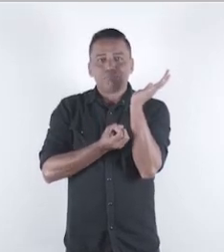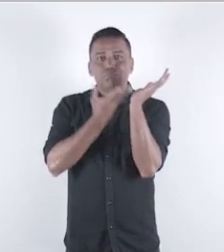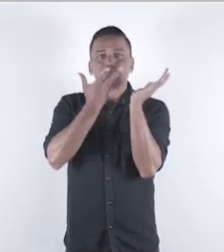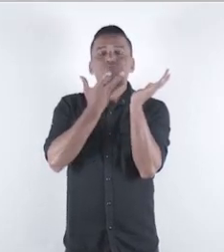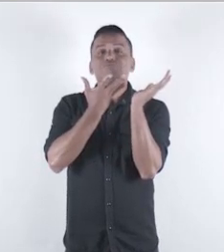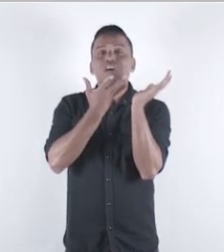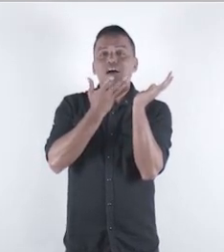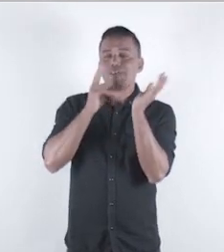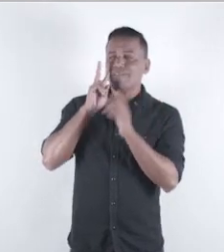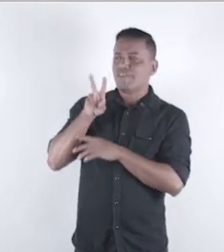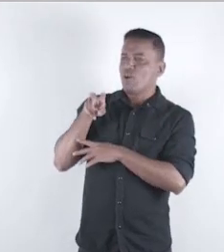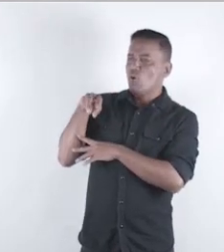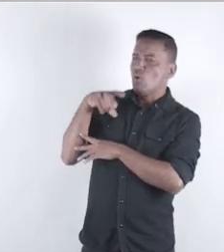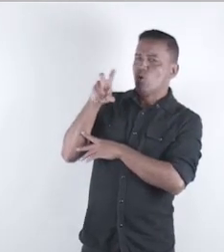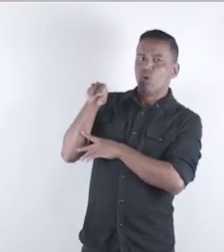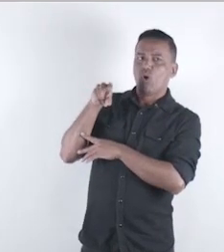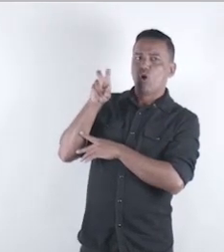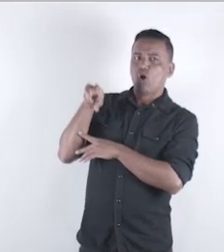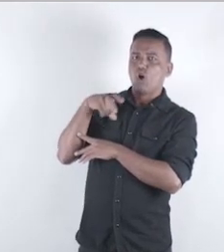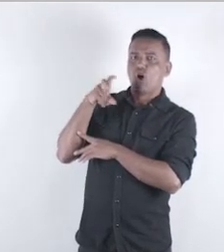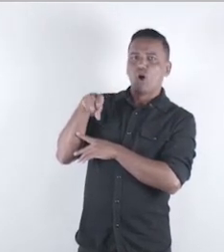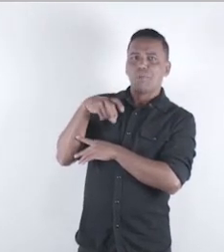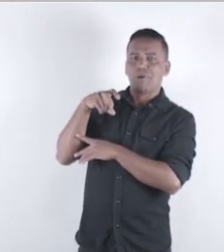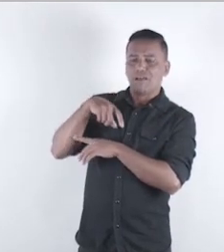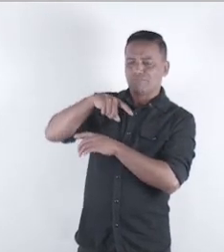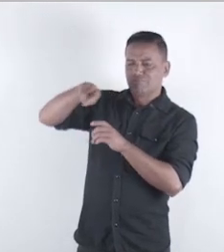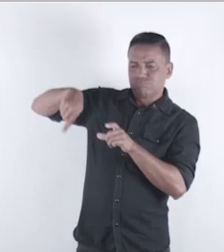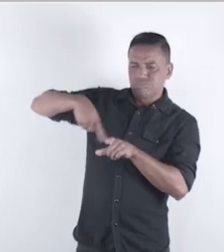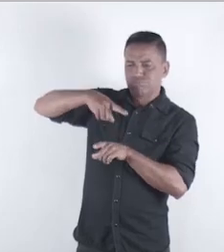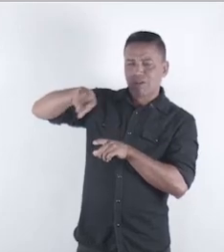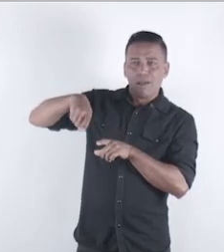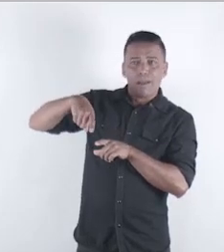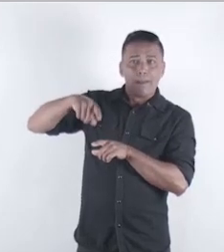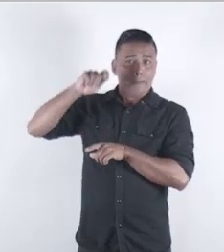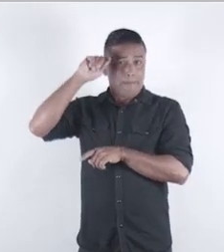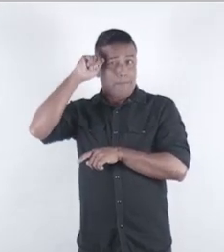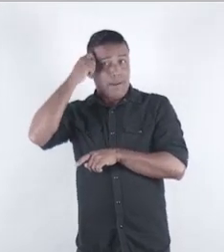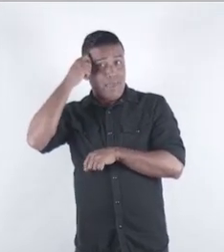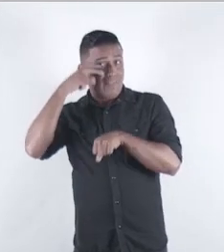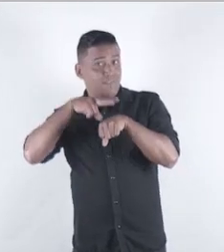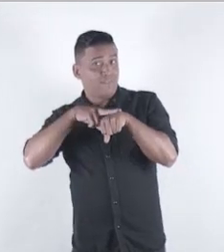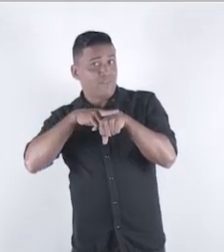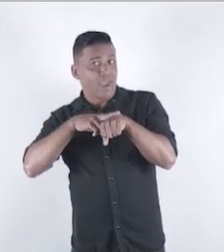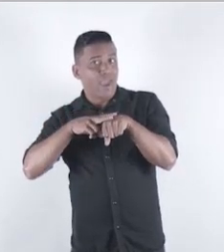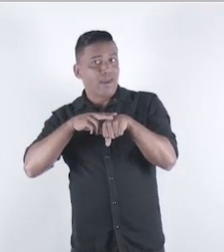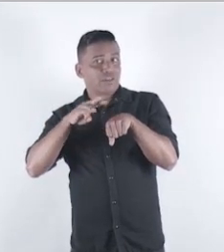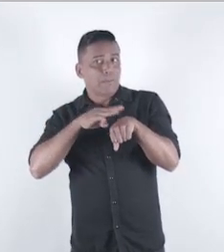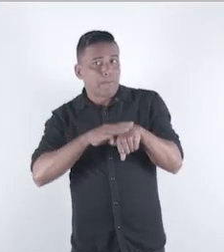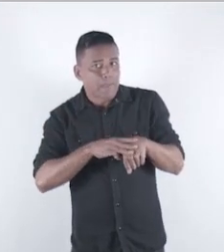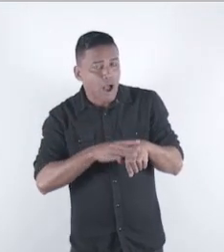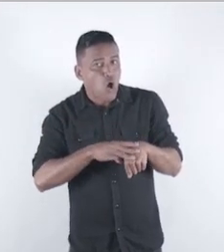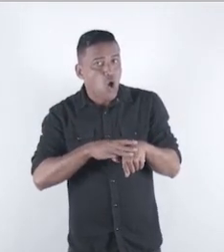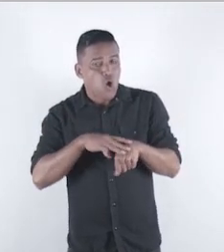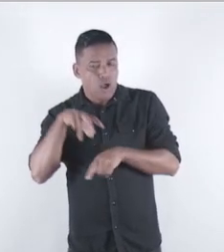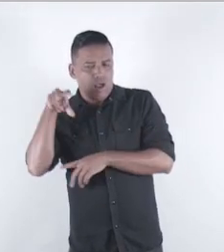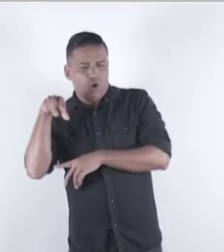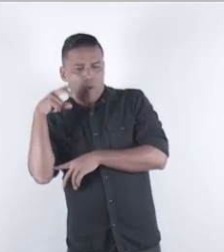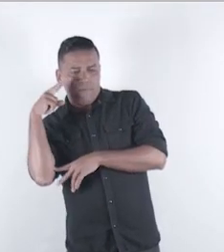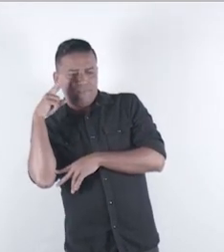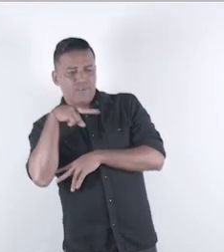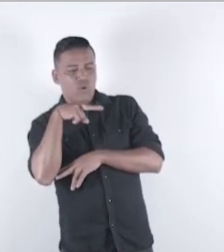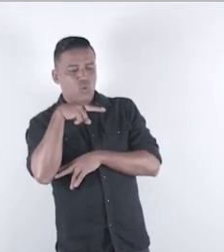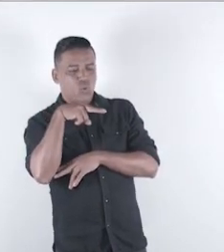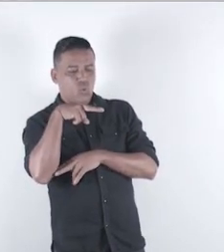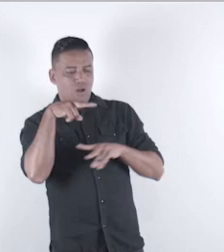cobra enrolada com listras pretas, verdes e marrons. A cobra também viu a lagarta e foi